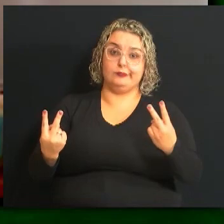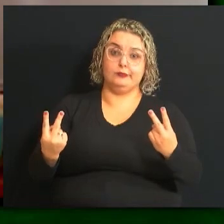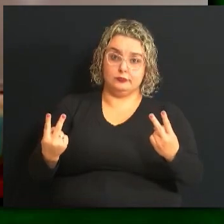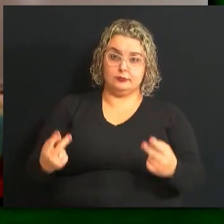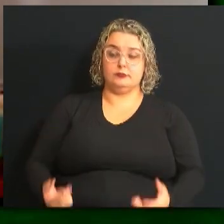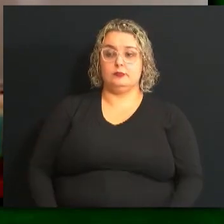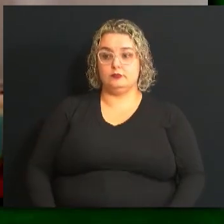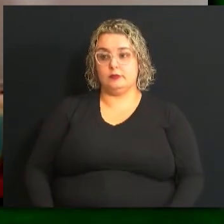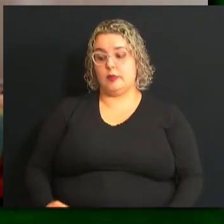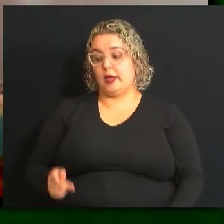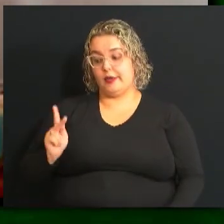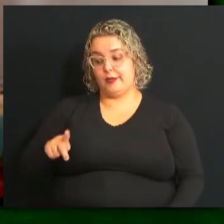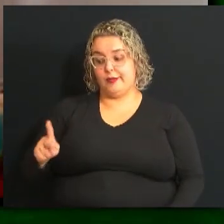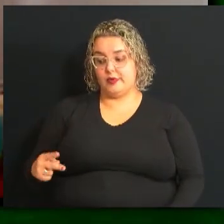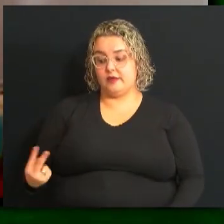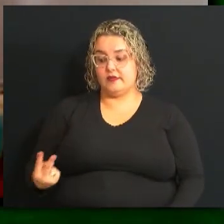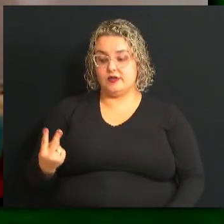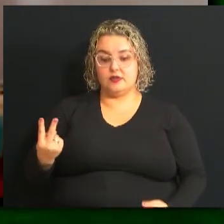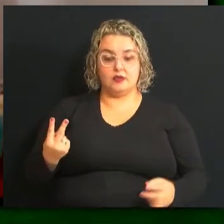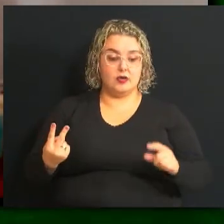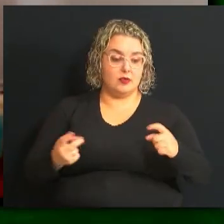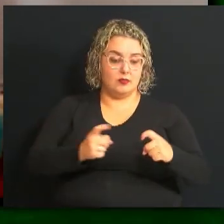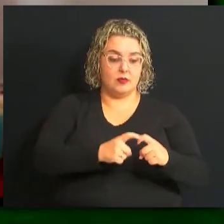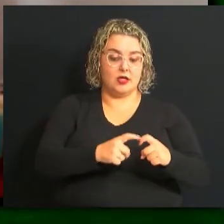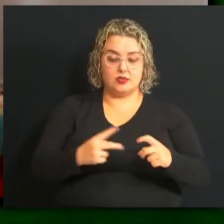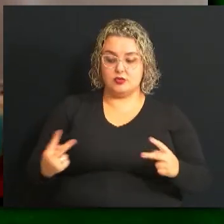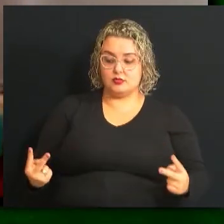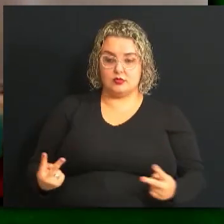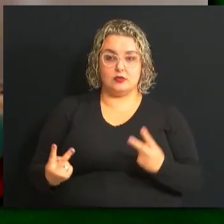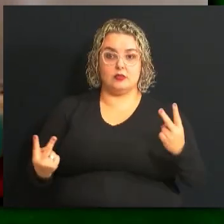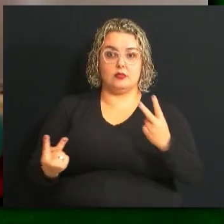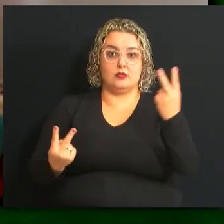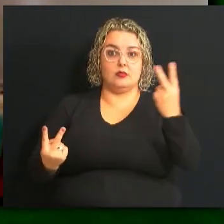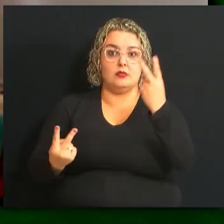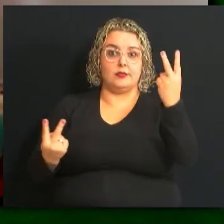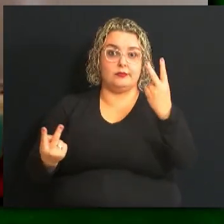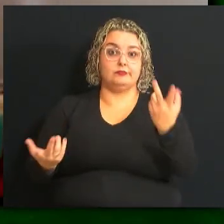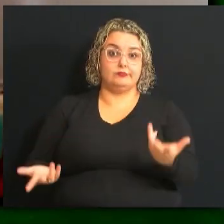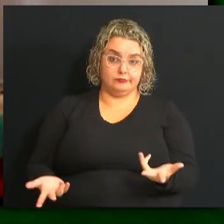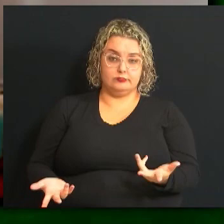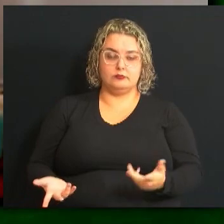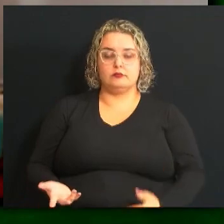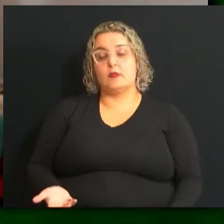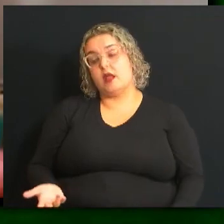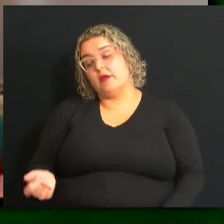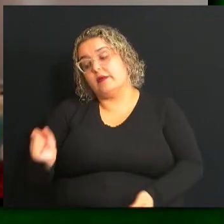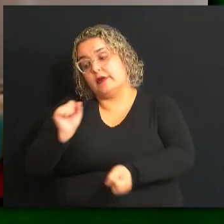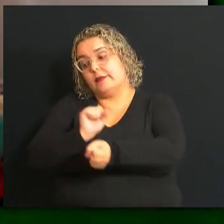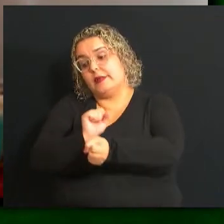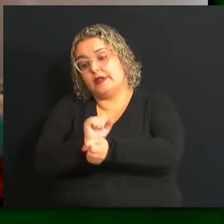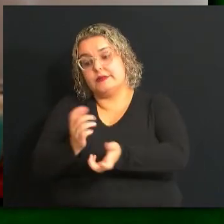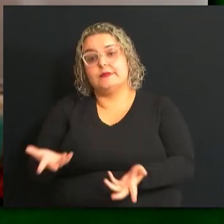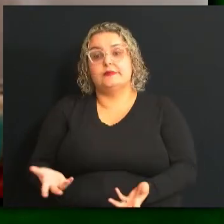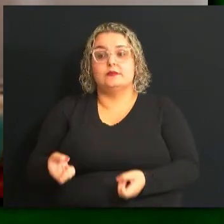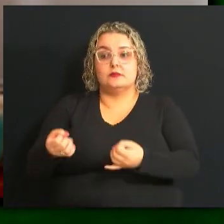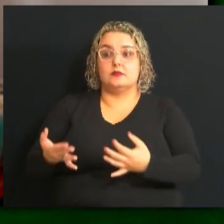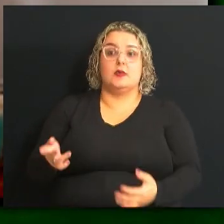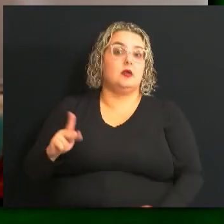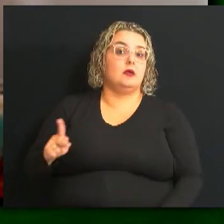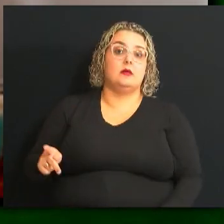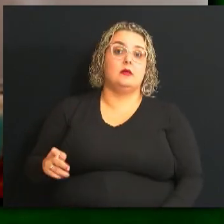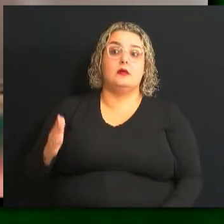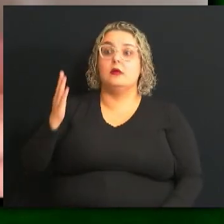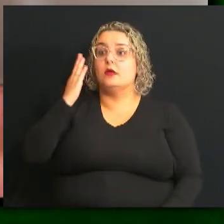do campo e vai tendo que se sujeitar, fica refém dessas orientações. Aí o professor, uma hora ele fala, bom, eu não entendo nada